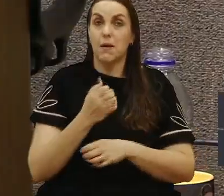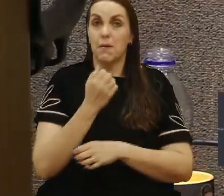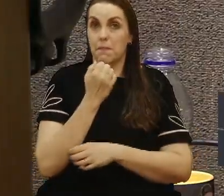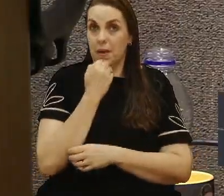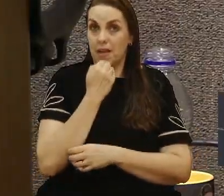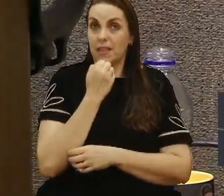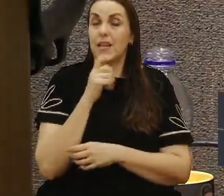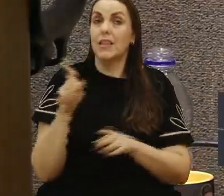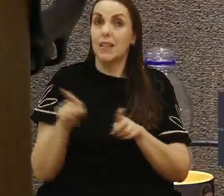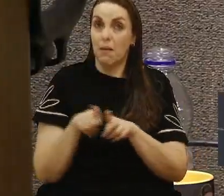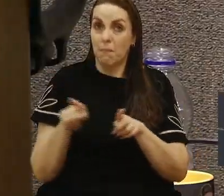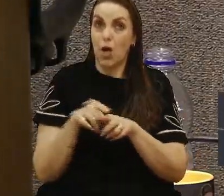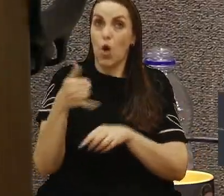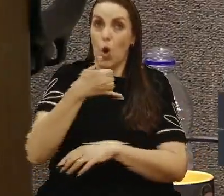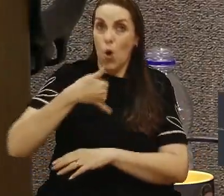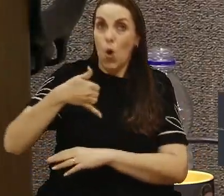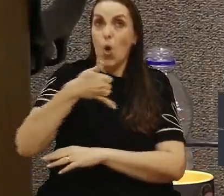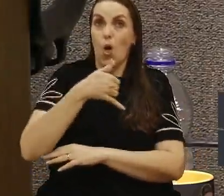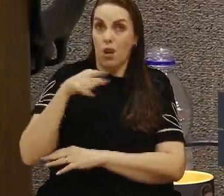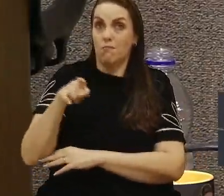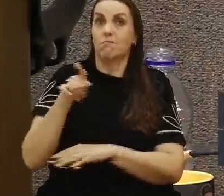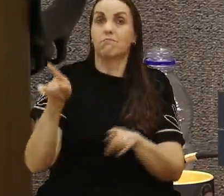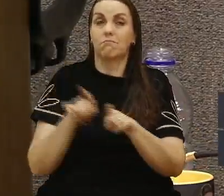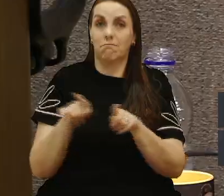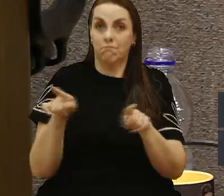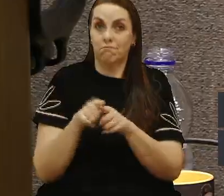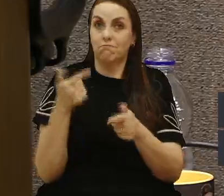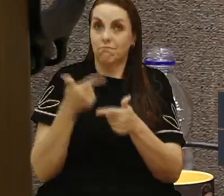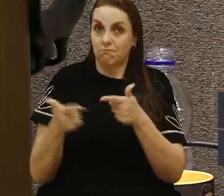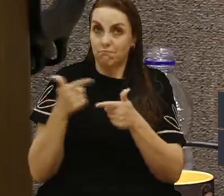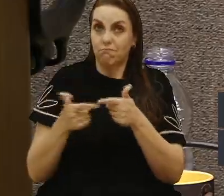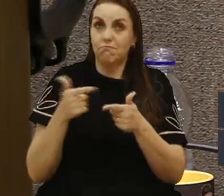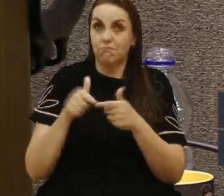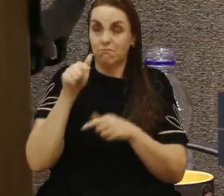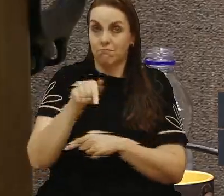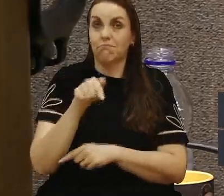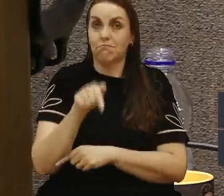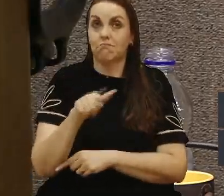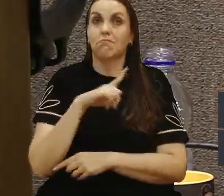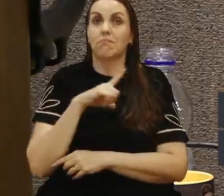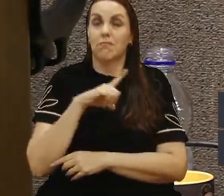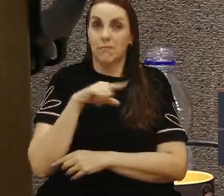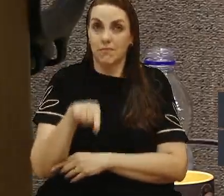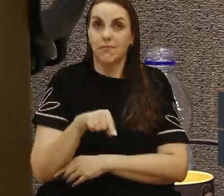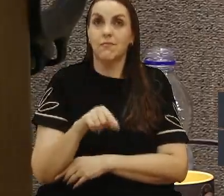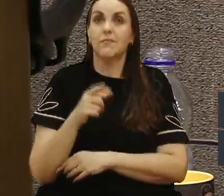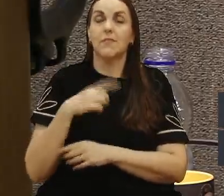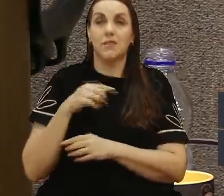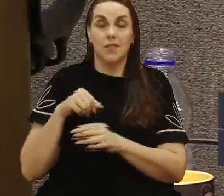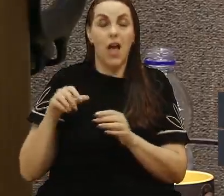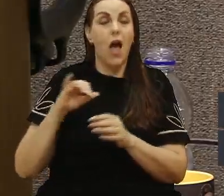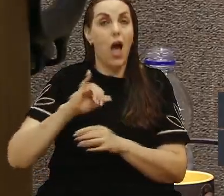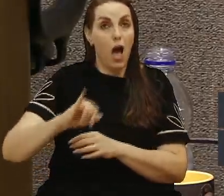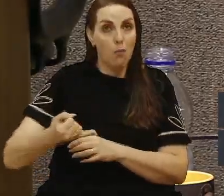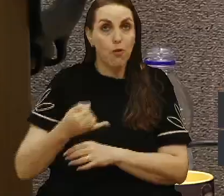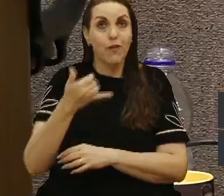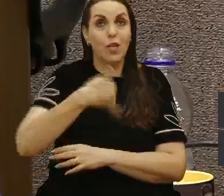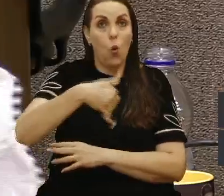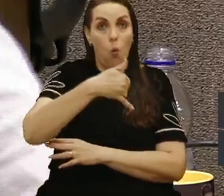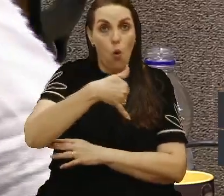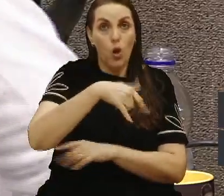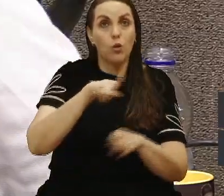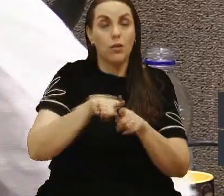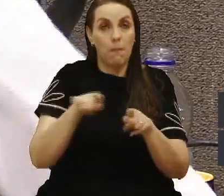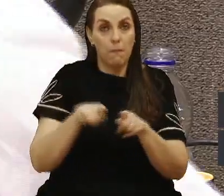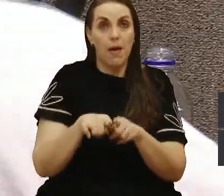verificação do pessoal do óleo lá, que tem também problema. O pessoal colocou a situação de desvio de óleo e também a questão